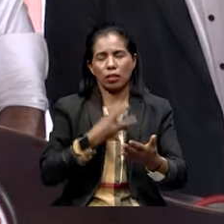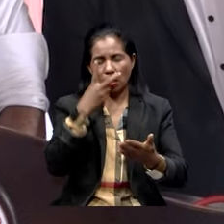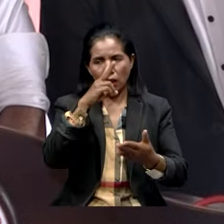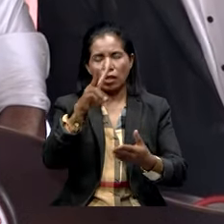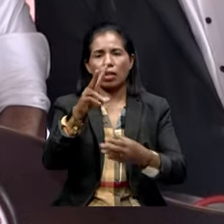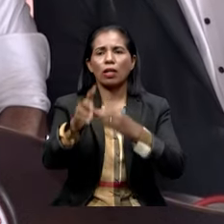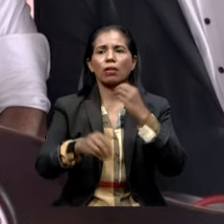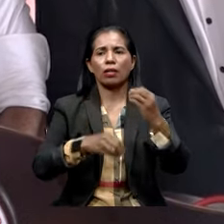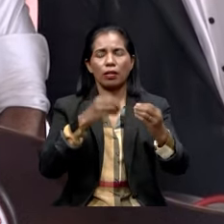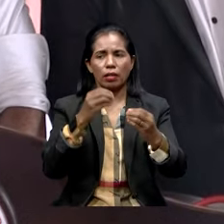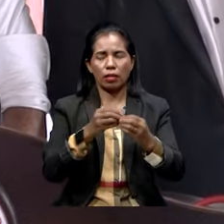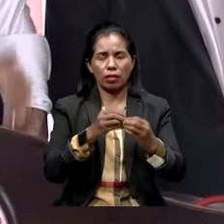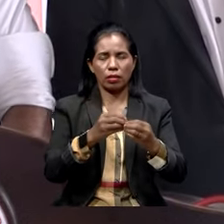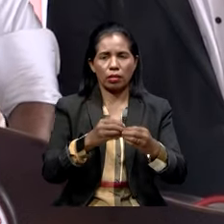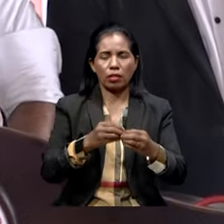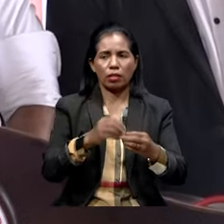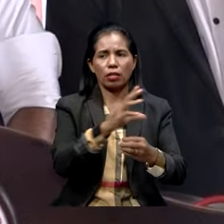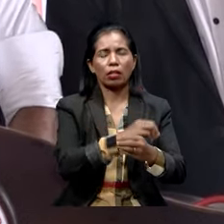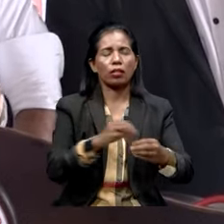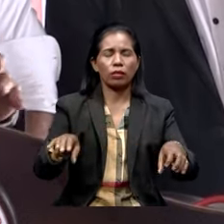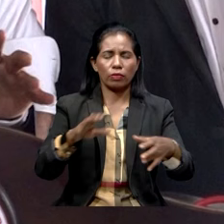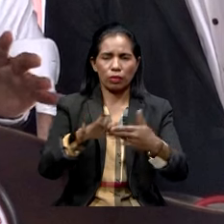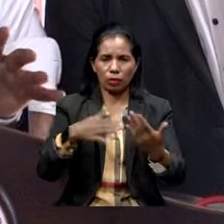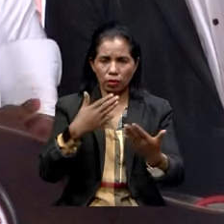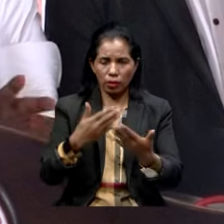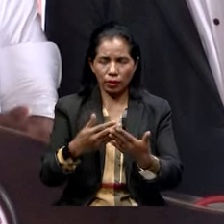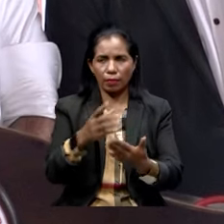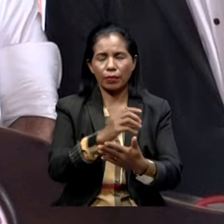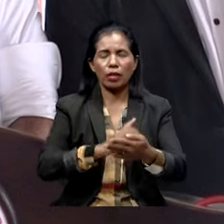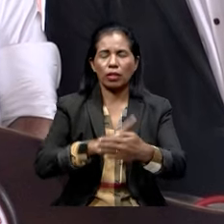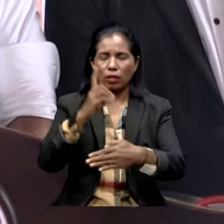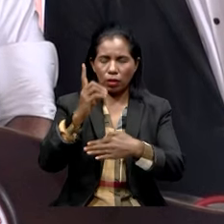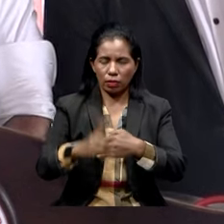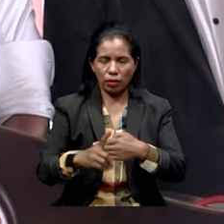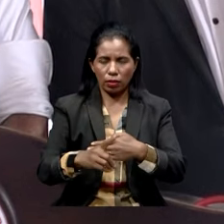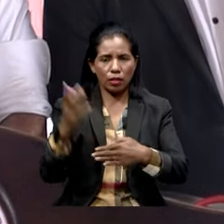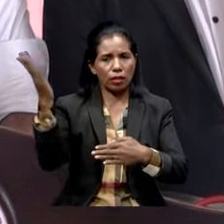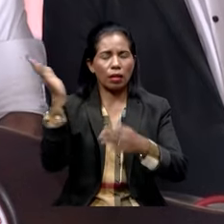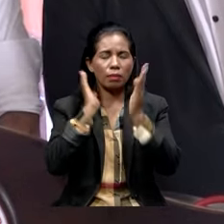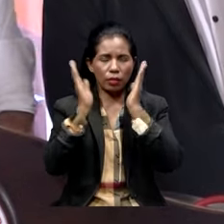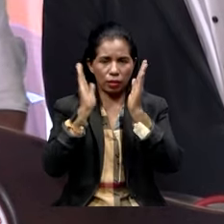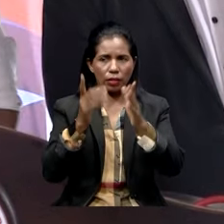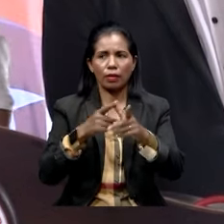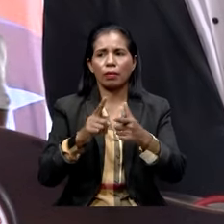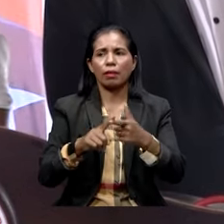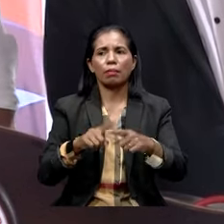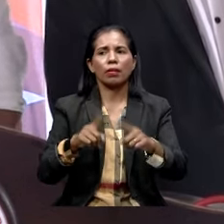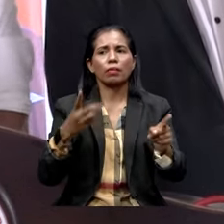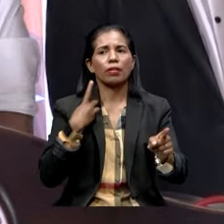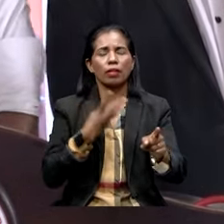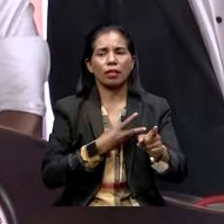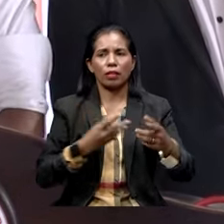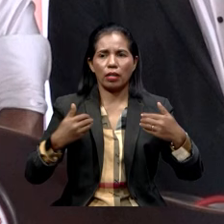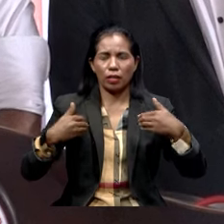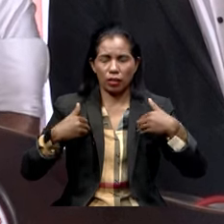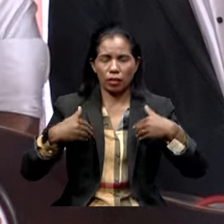konova progresu i lalao o desenvolvimento rural nebe ki Malaysia. Mai be ita iha karakter